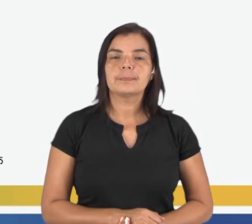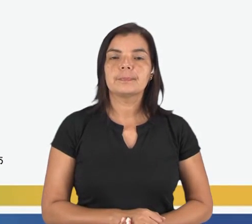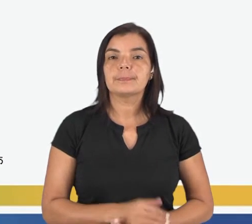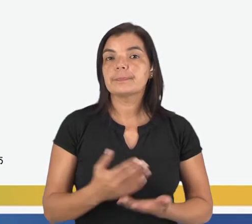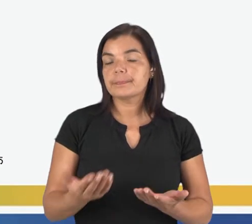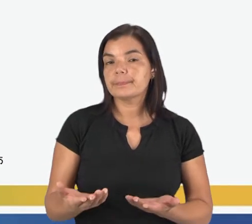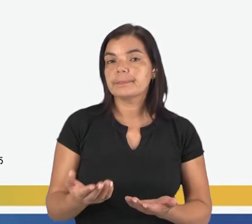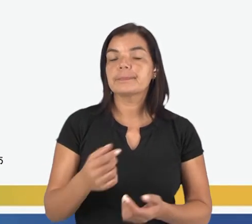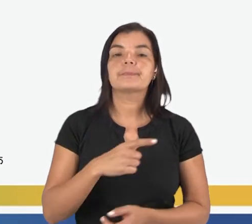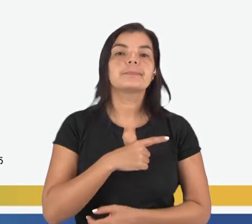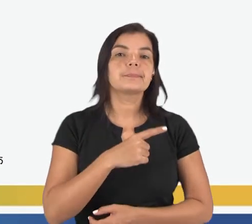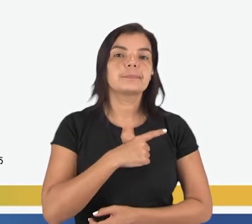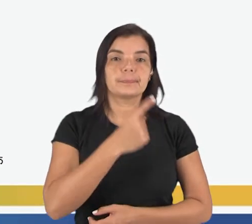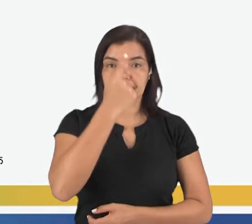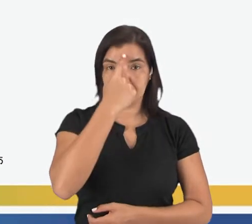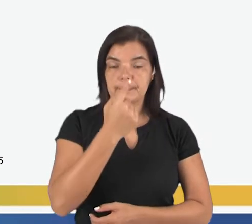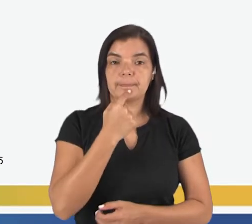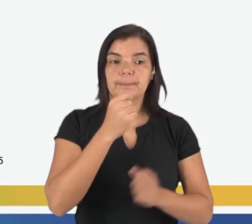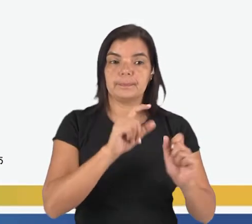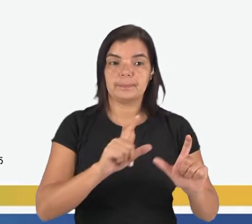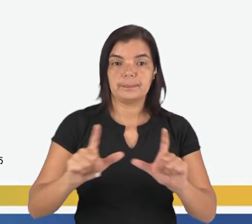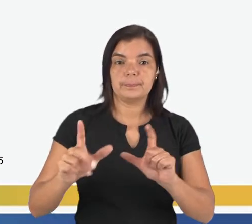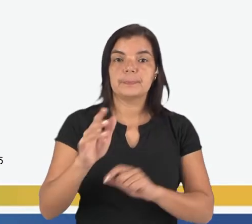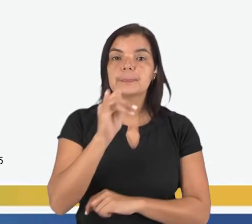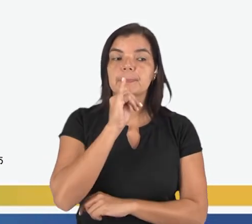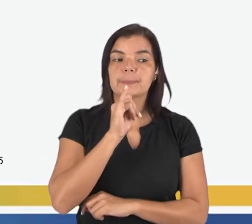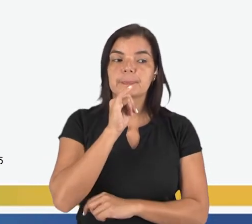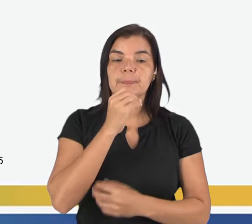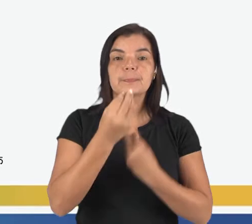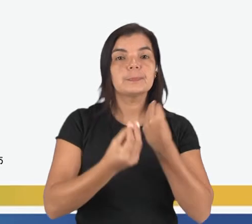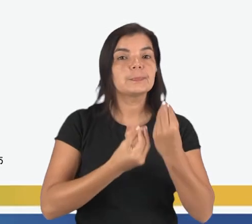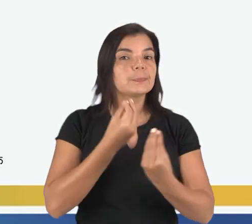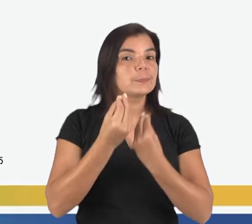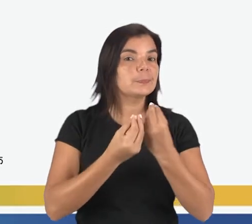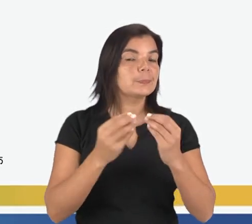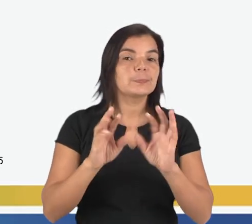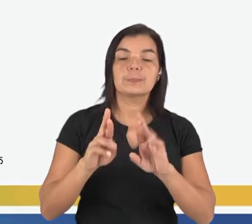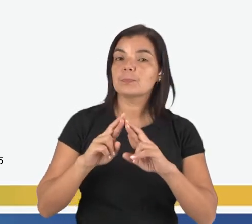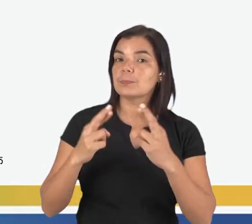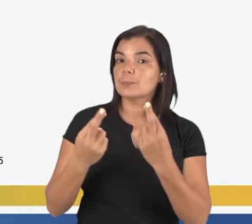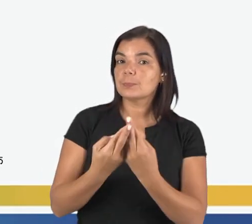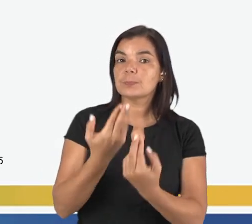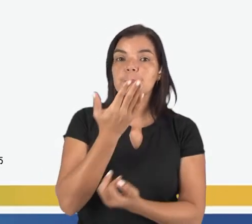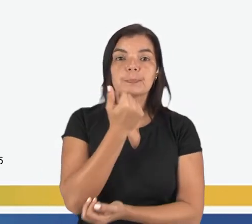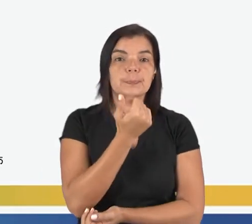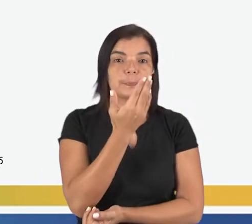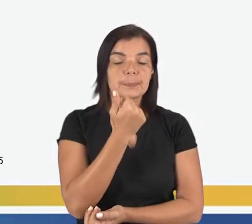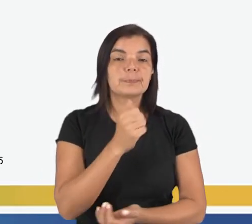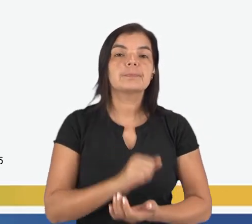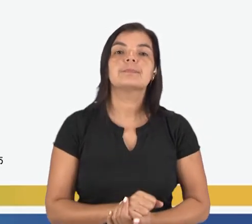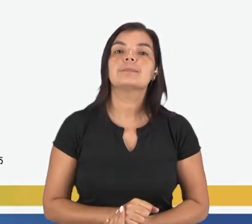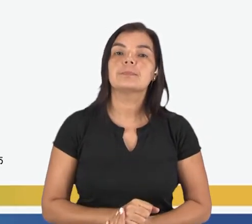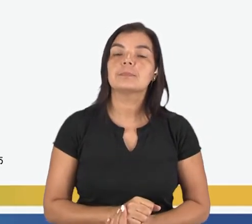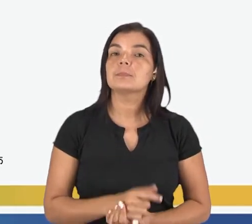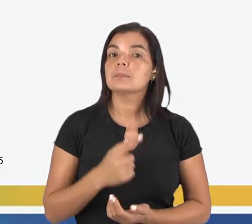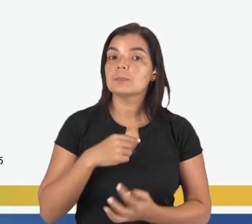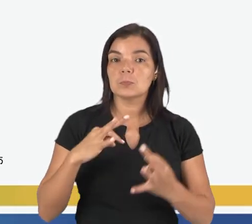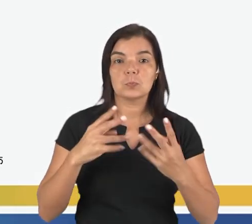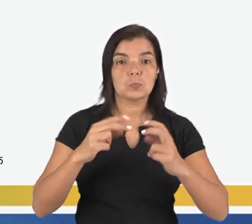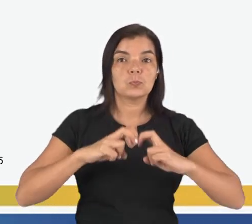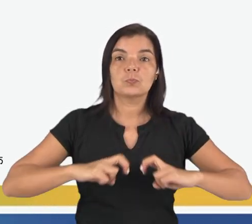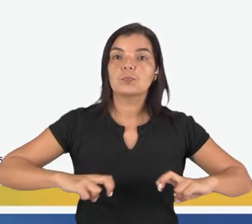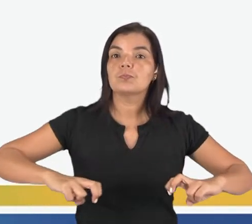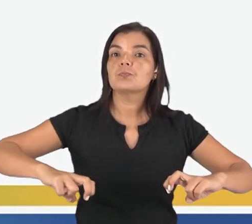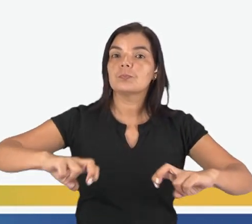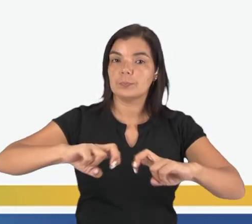E aí a gente tem nessa foto um exemplo de como eles se reuniam para comer, né? Eram todos em volta